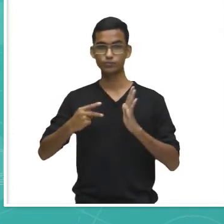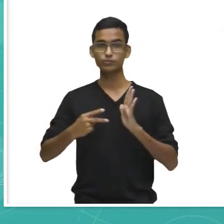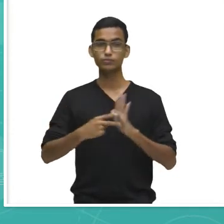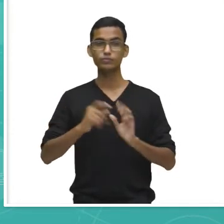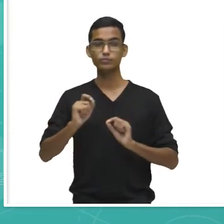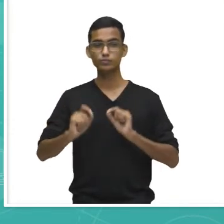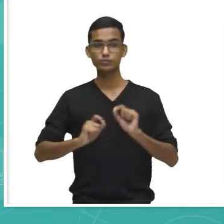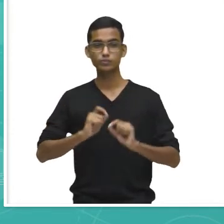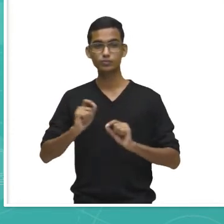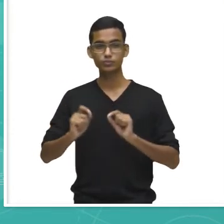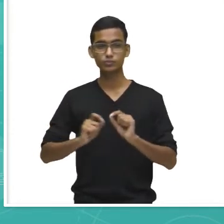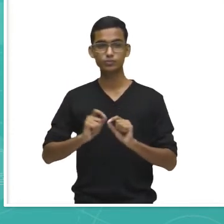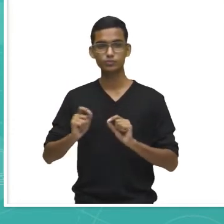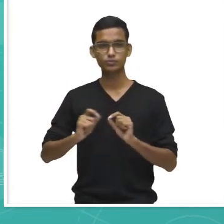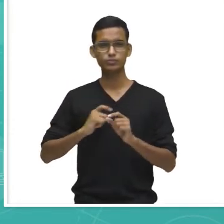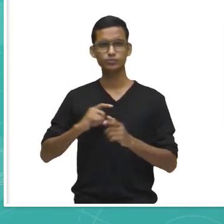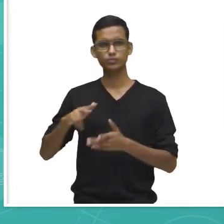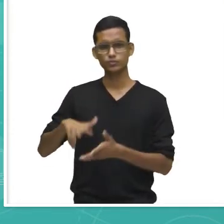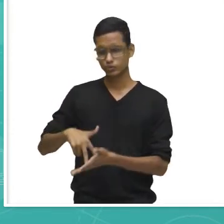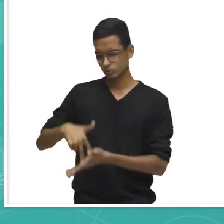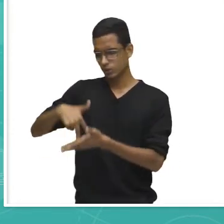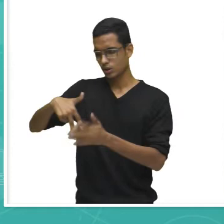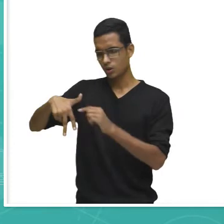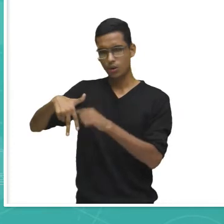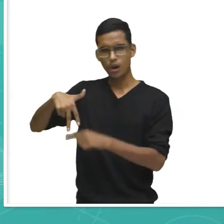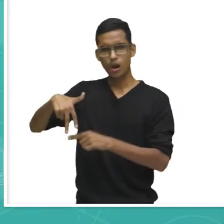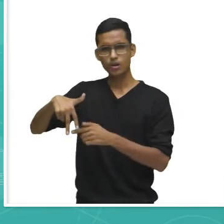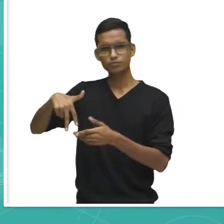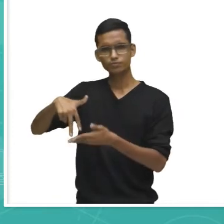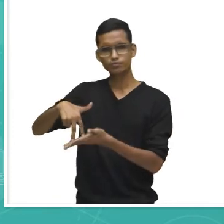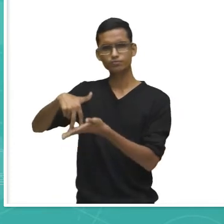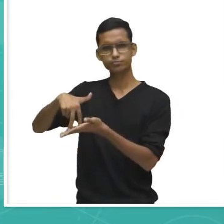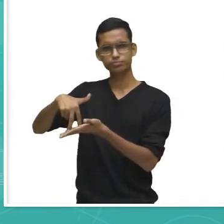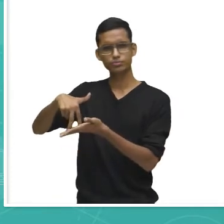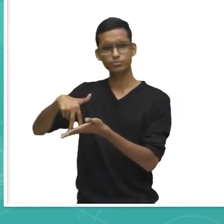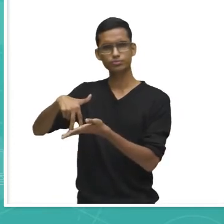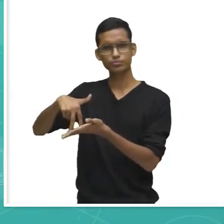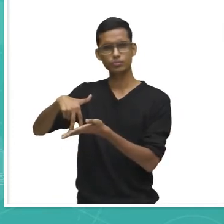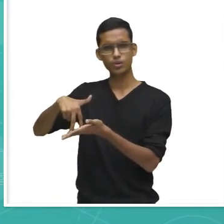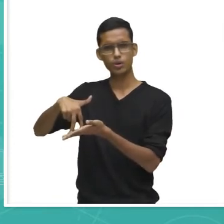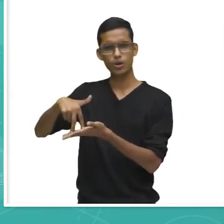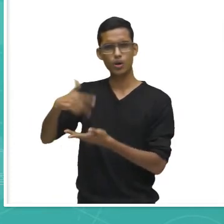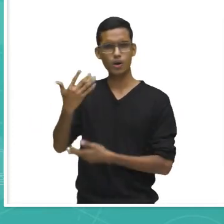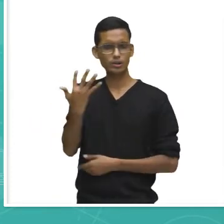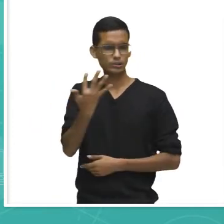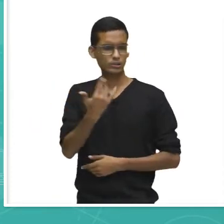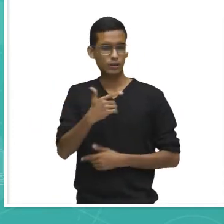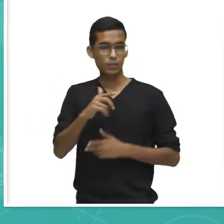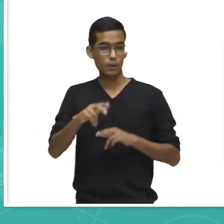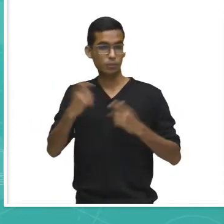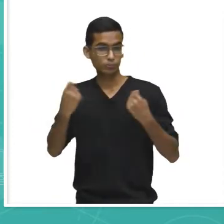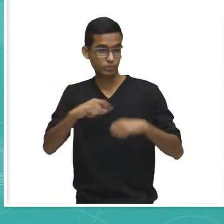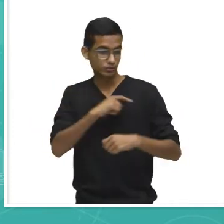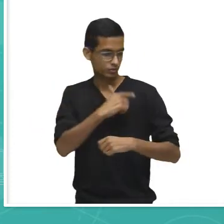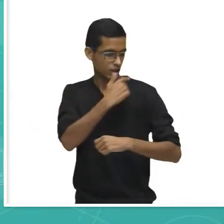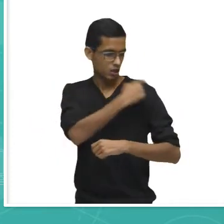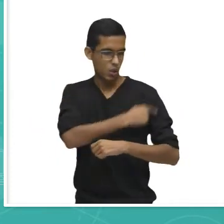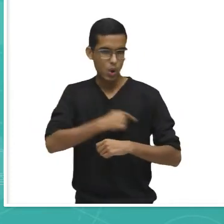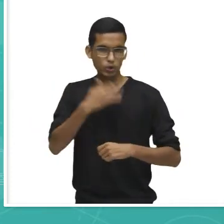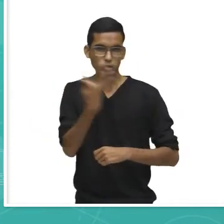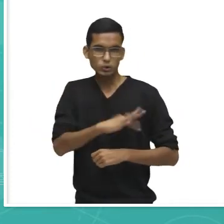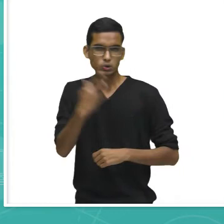distúrbios osteomusculares relacionados ao trabalho. E a sua causa pode ser pelo quê?